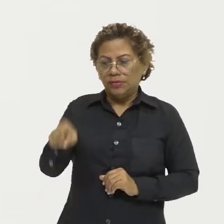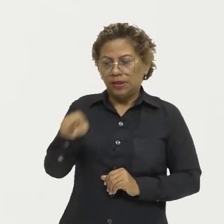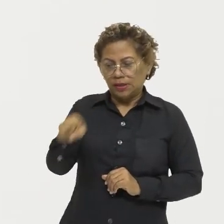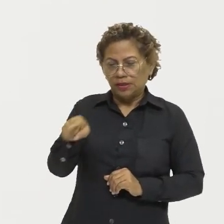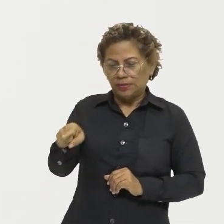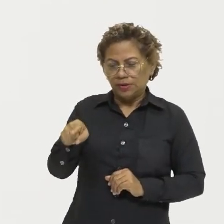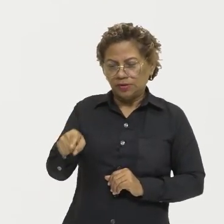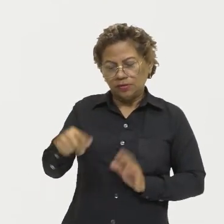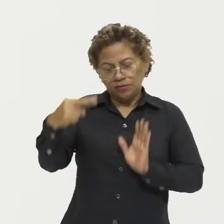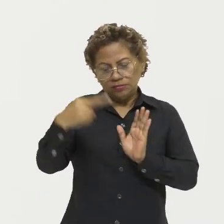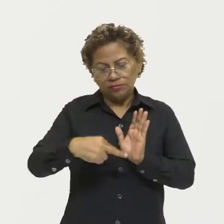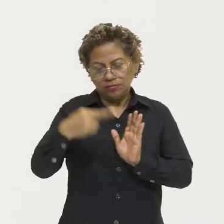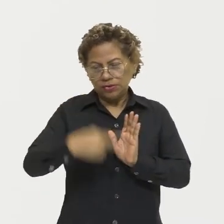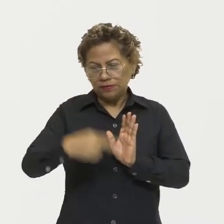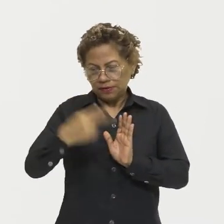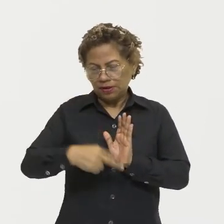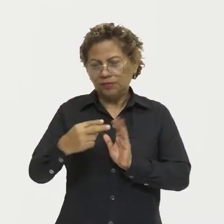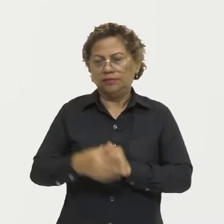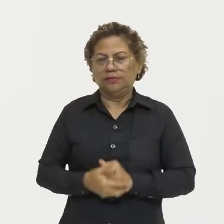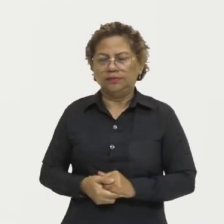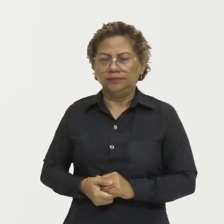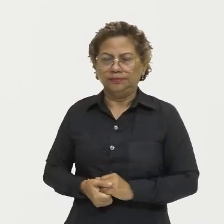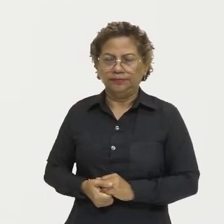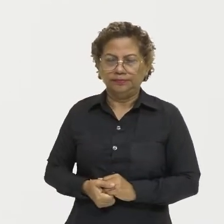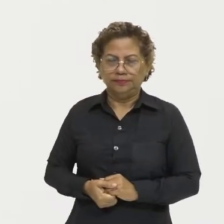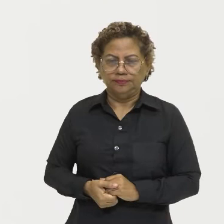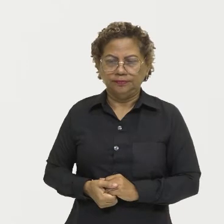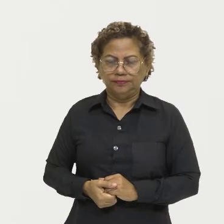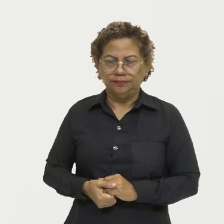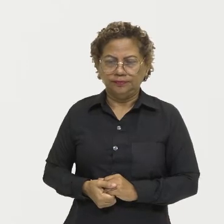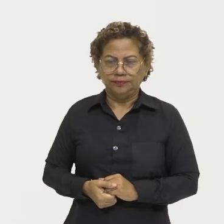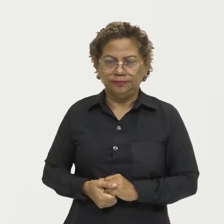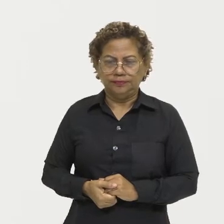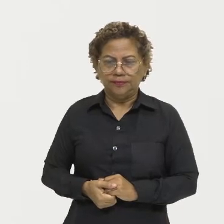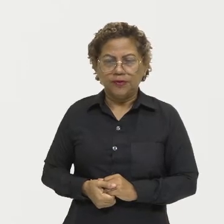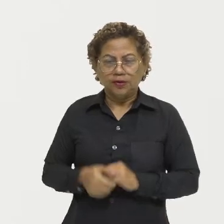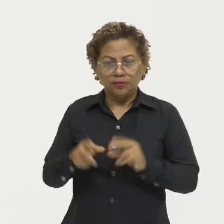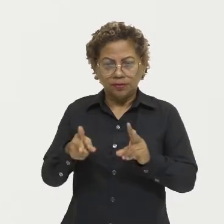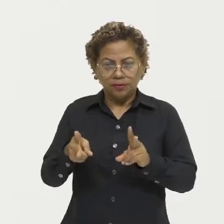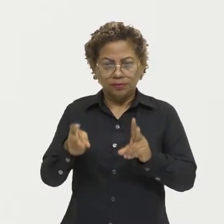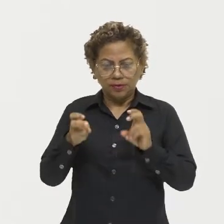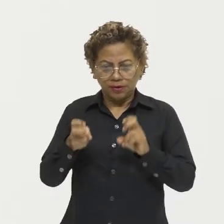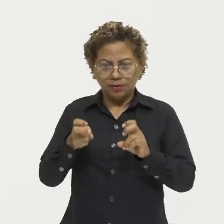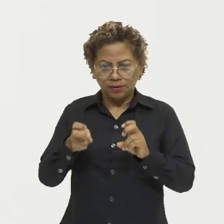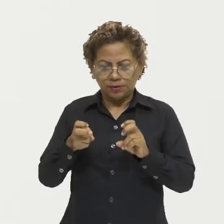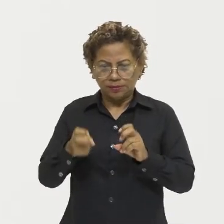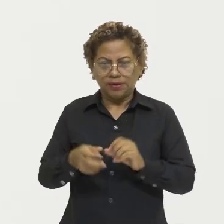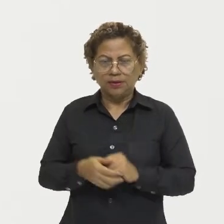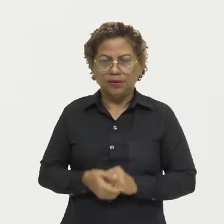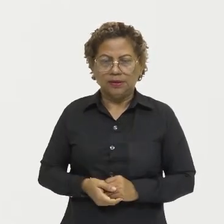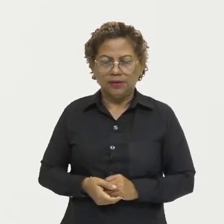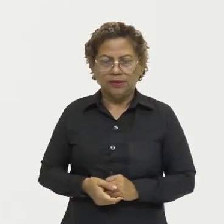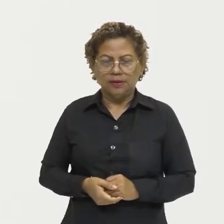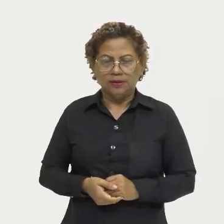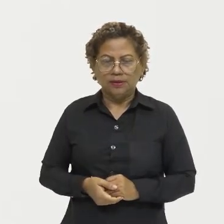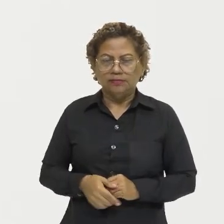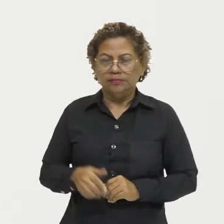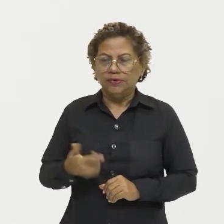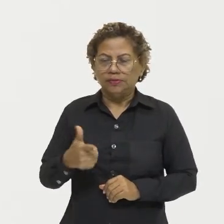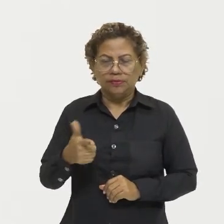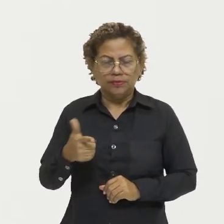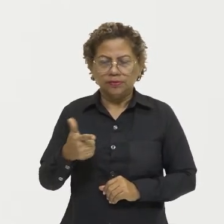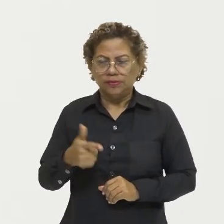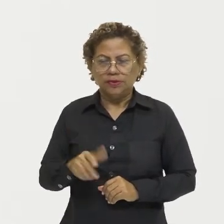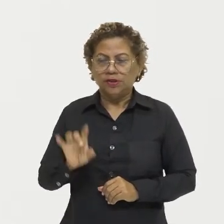vai ler, né, para o receptor, né? Então você pode perceber que nesse tipo de função não pertence somente aos